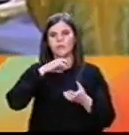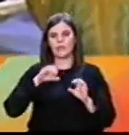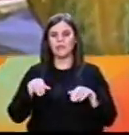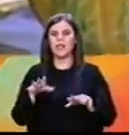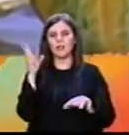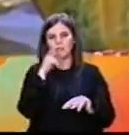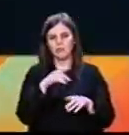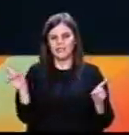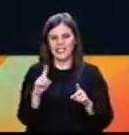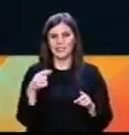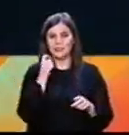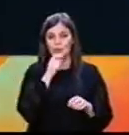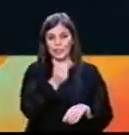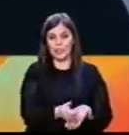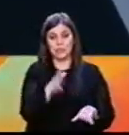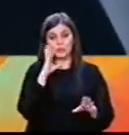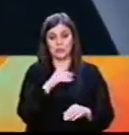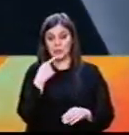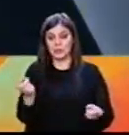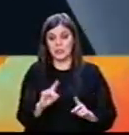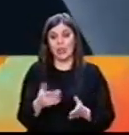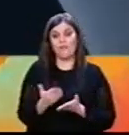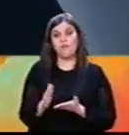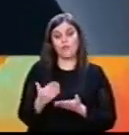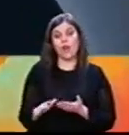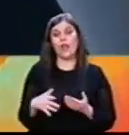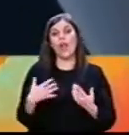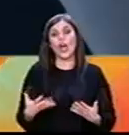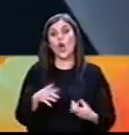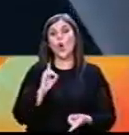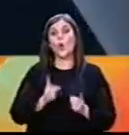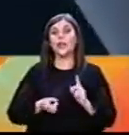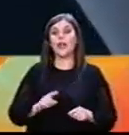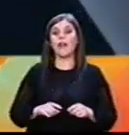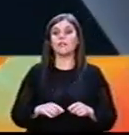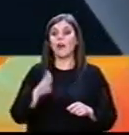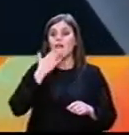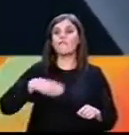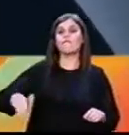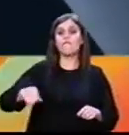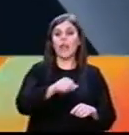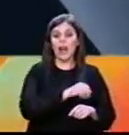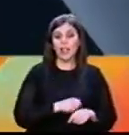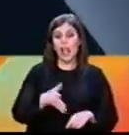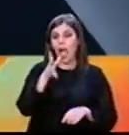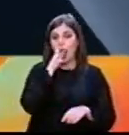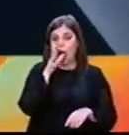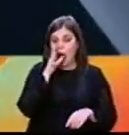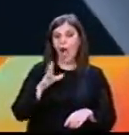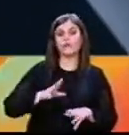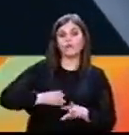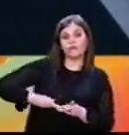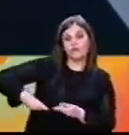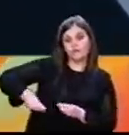Filha. Tu puseste aqui em cima e não percebi. Agora, fora do lume, o que eu faço é envolver a farinha nesta água com a gordura.